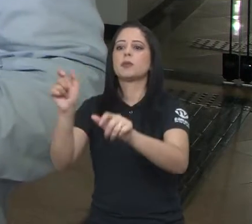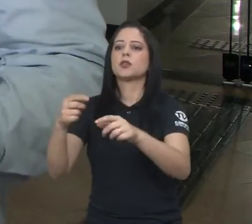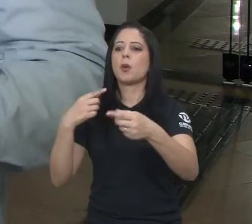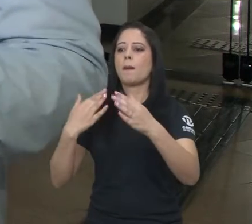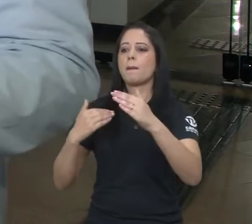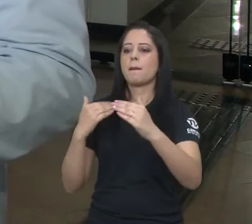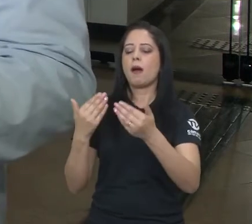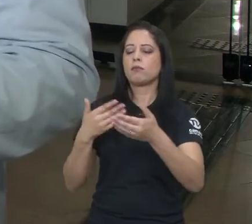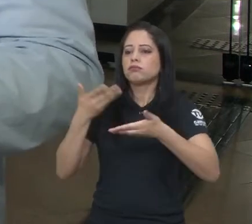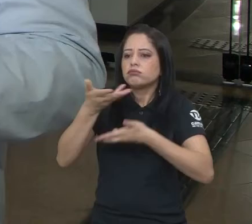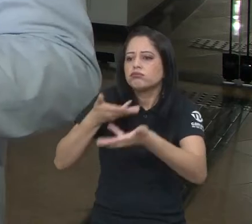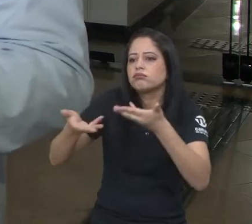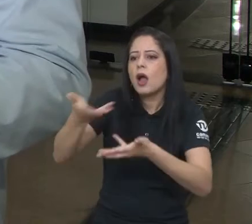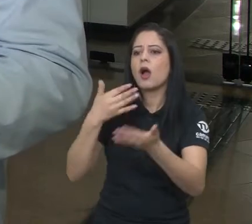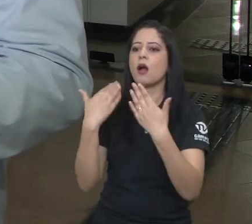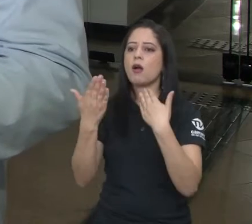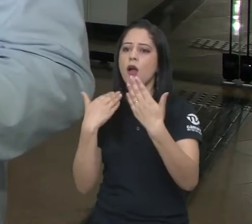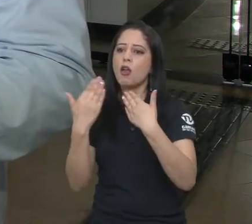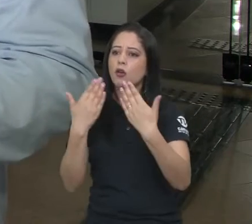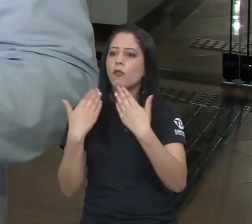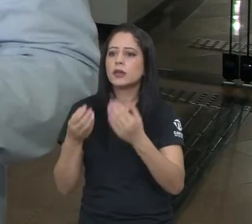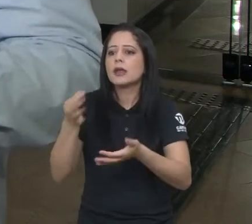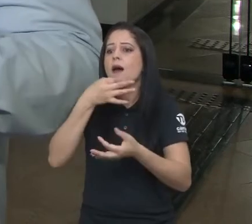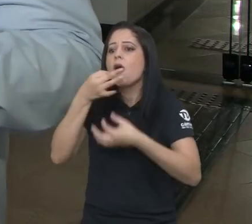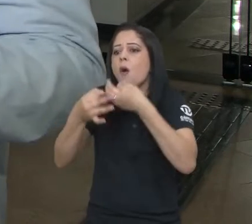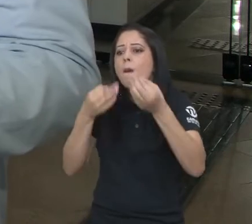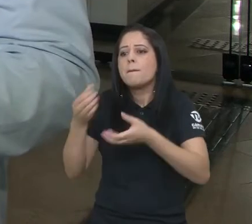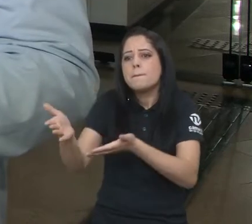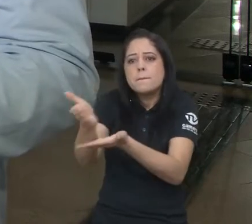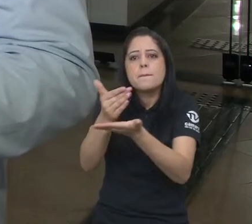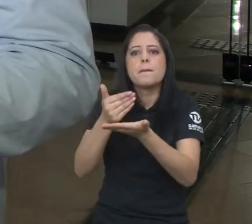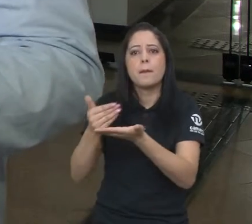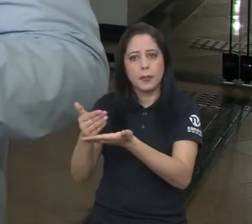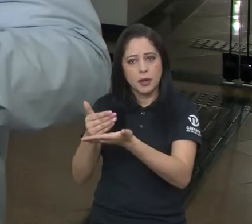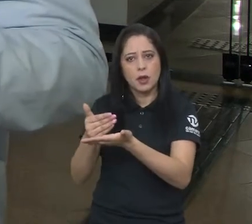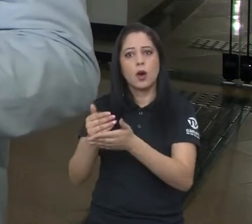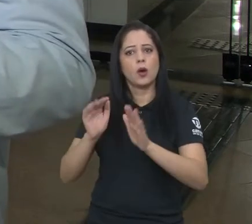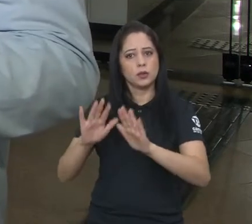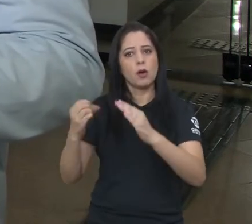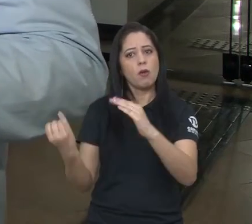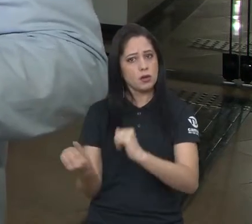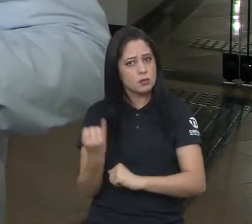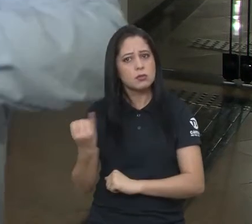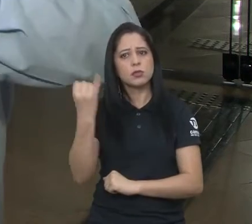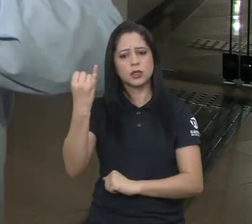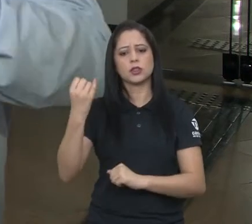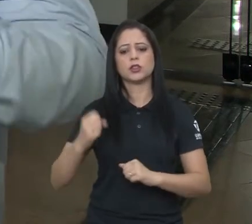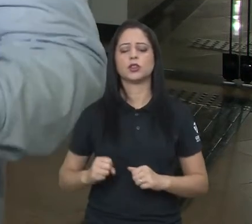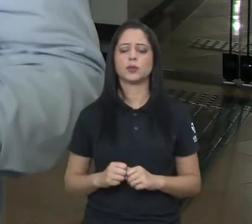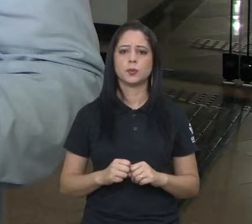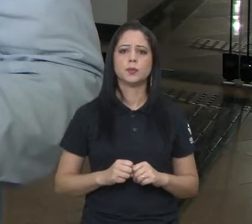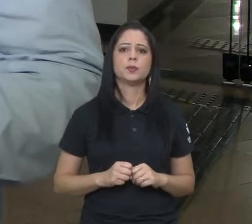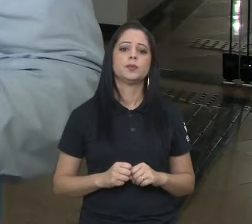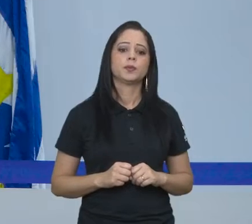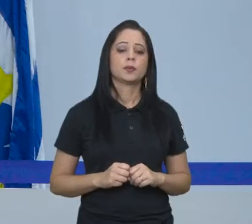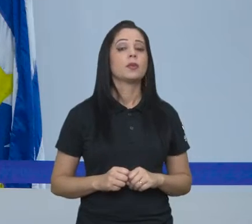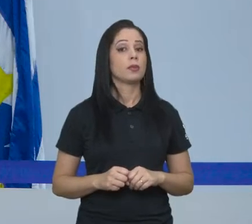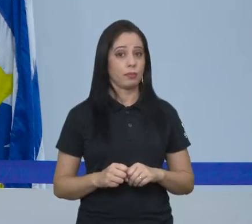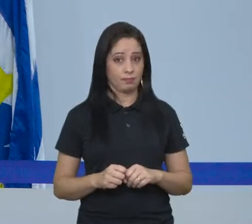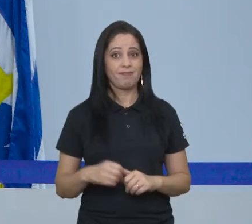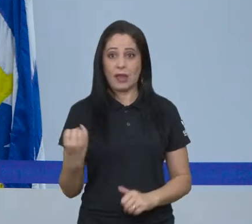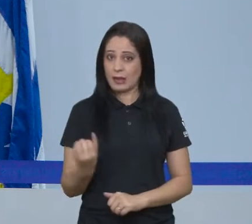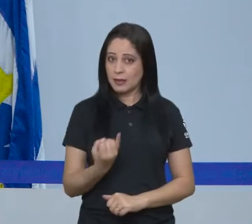sociedade. Então, o papel da Comissão de Justiça é importantíssimo para que isso seja ampliado o debate.